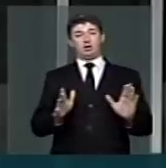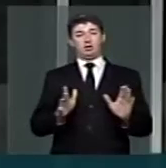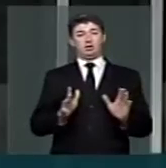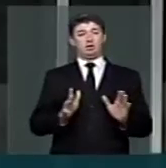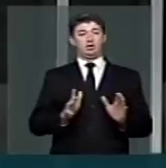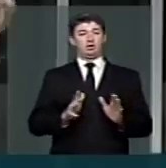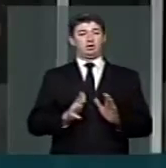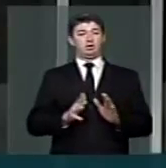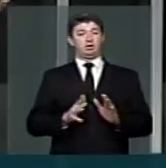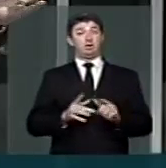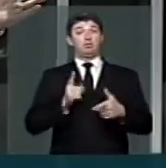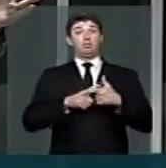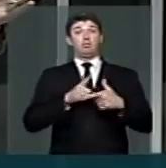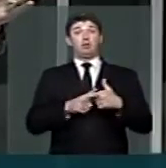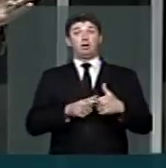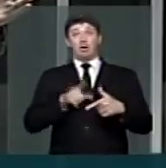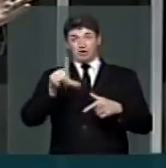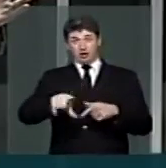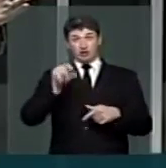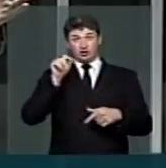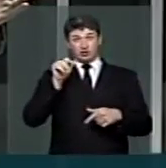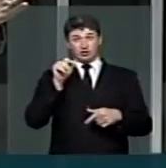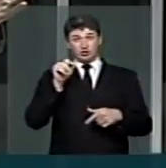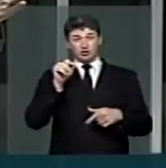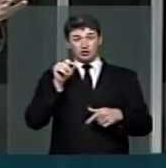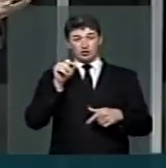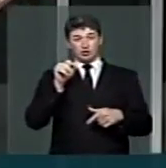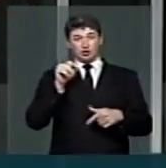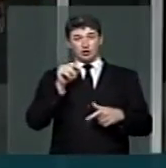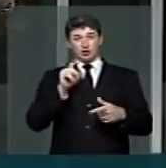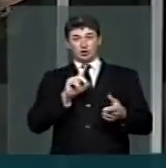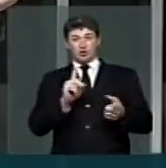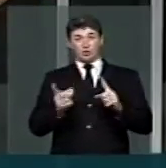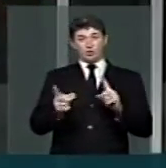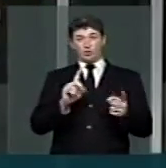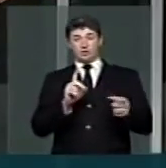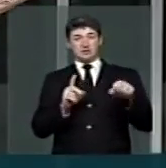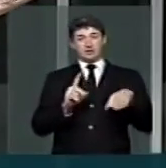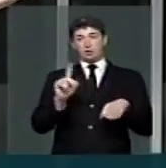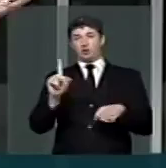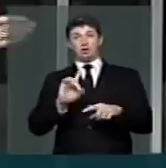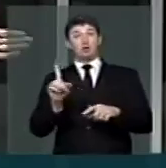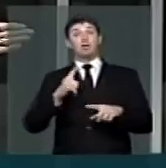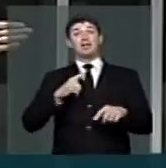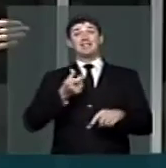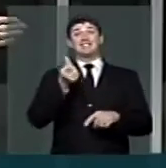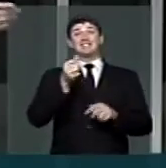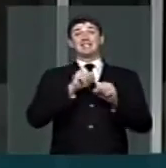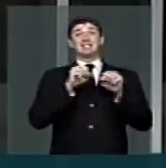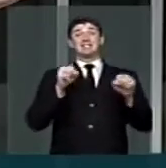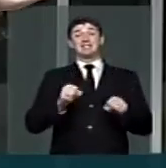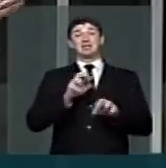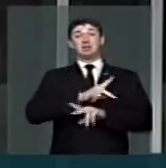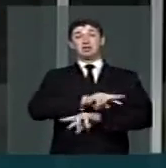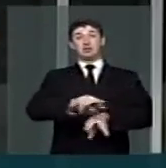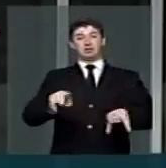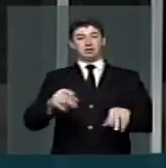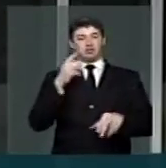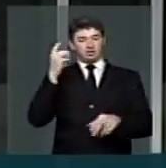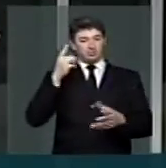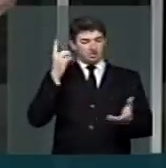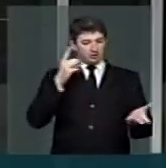eleitoral. Porque ele não é uma escolha binária. Nós temos pelo menos 6 sistemas, governador Mauro